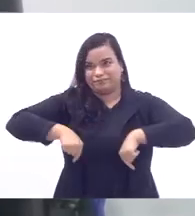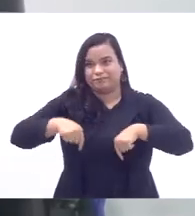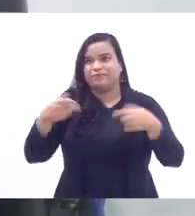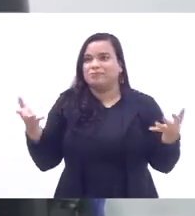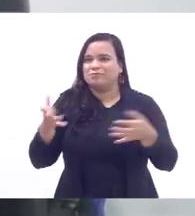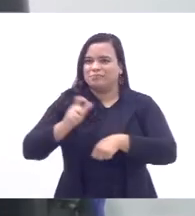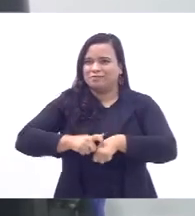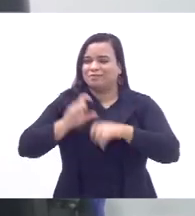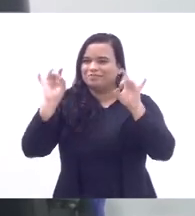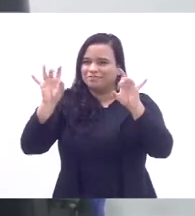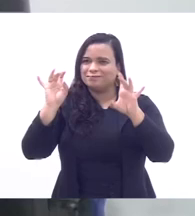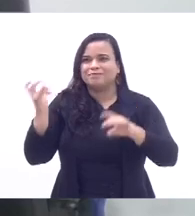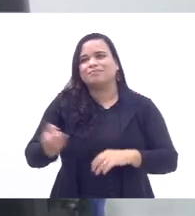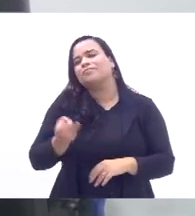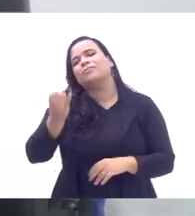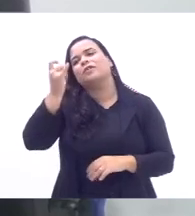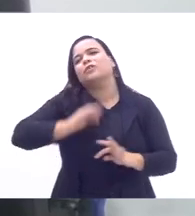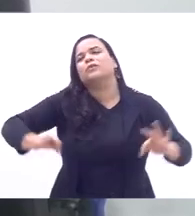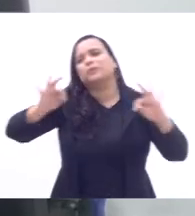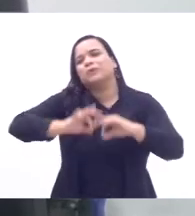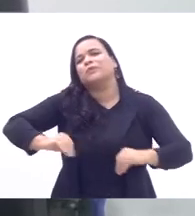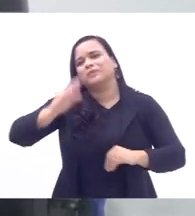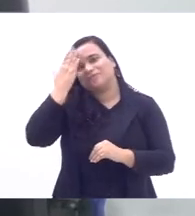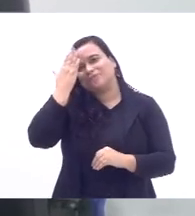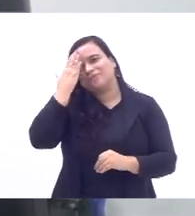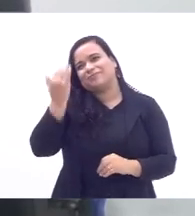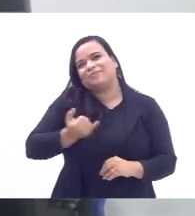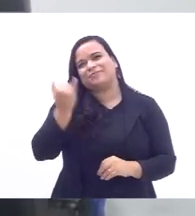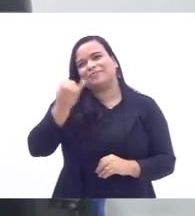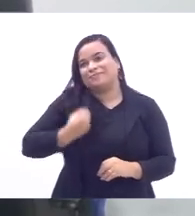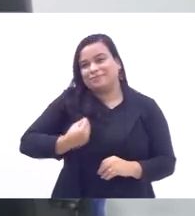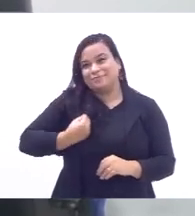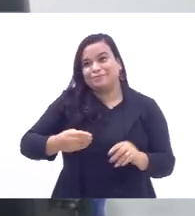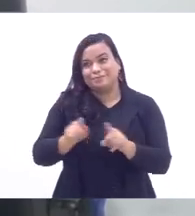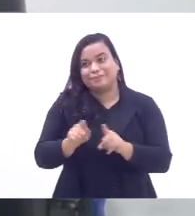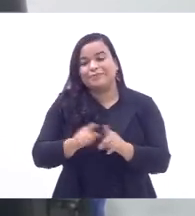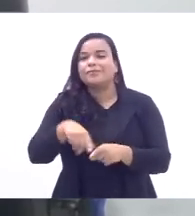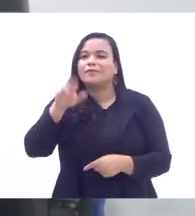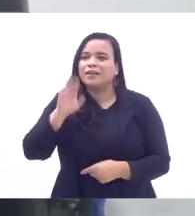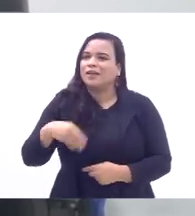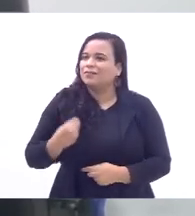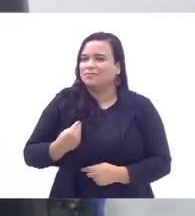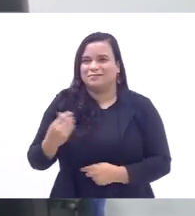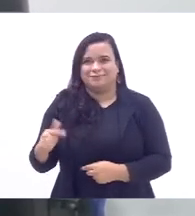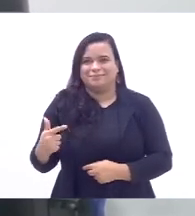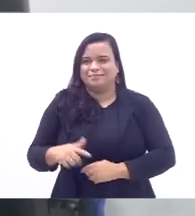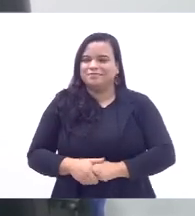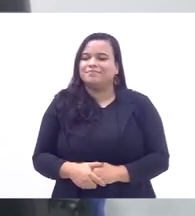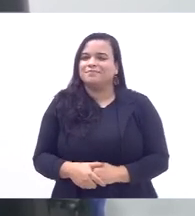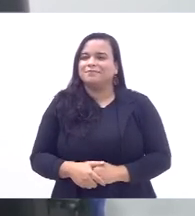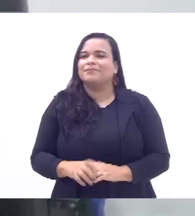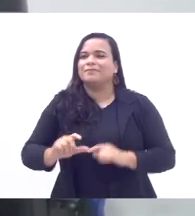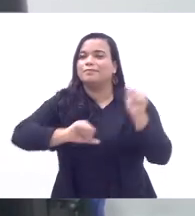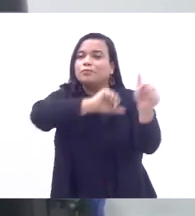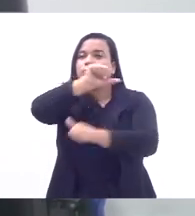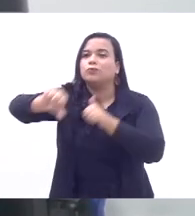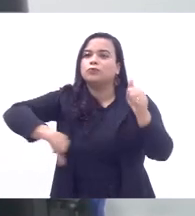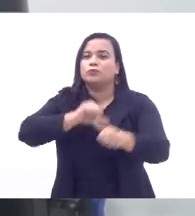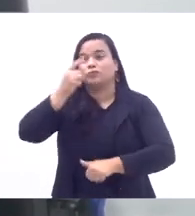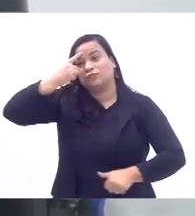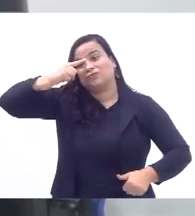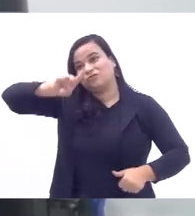solene tão importante para todos nós, presentes e ausentes. É, transformar o Dia de